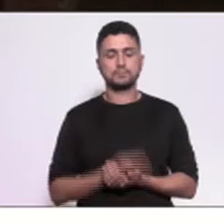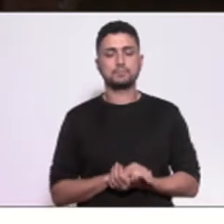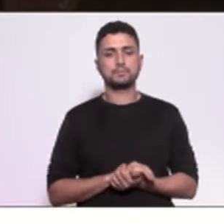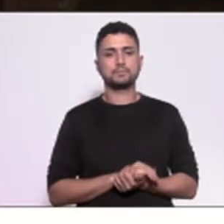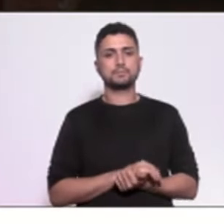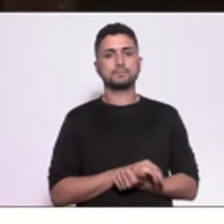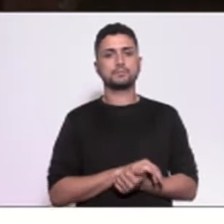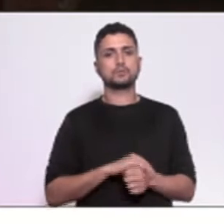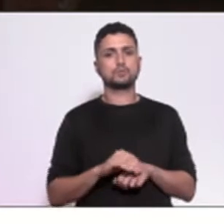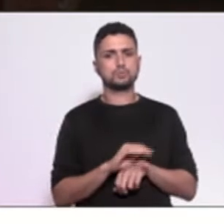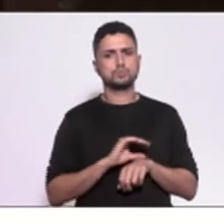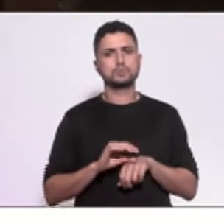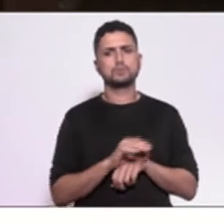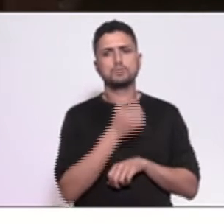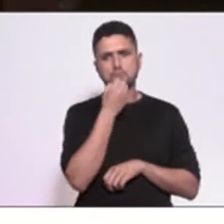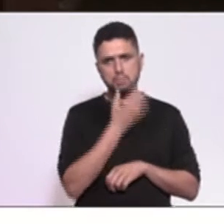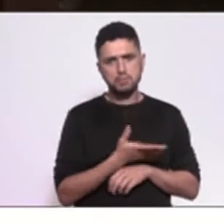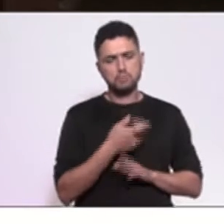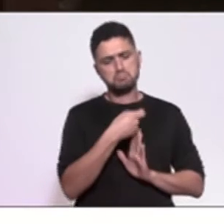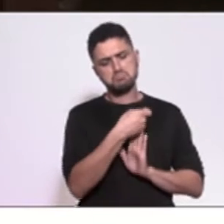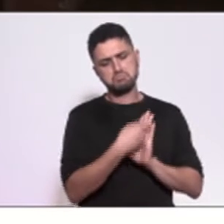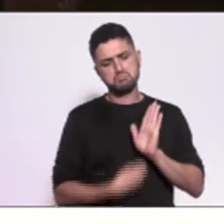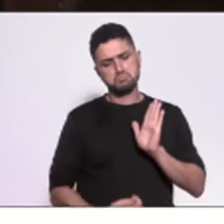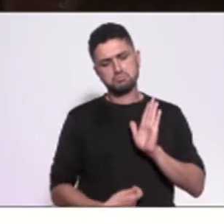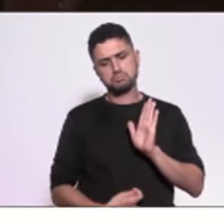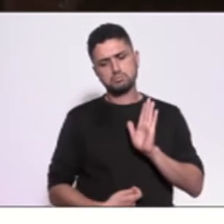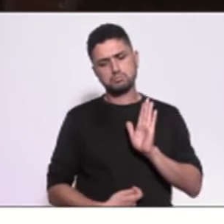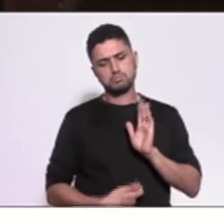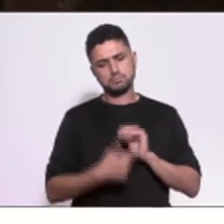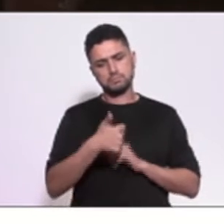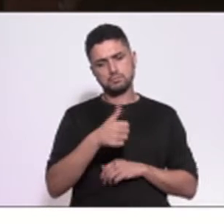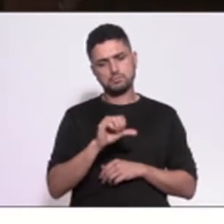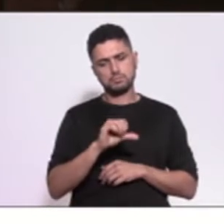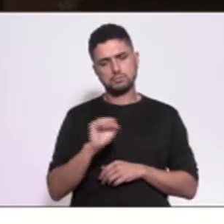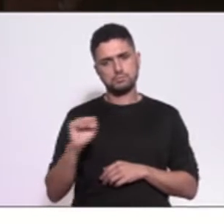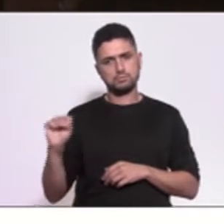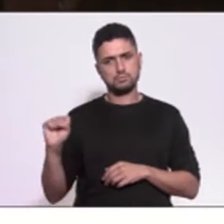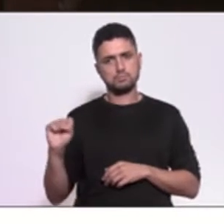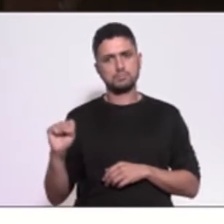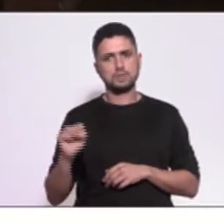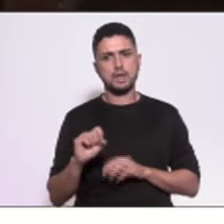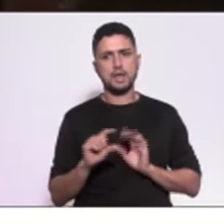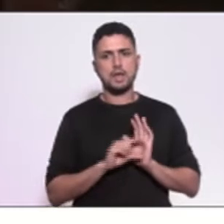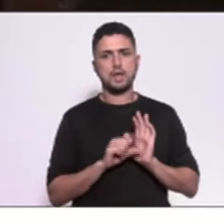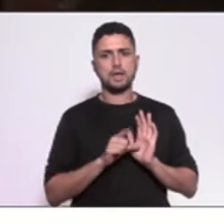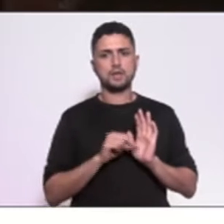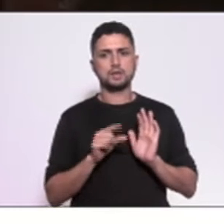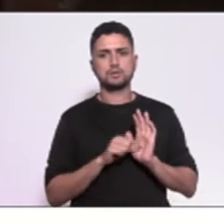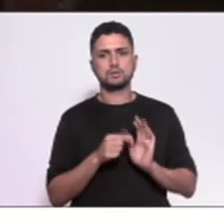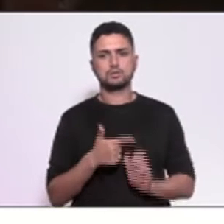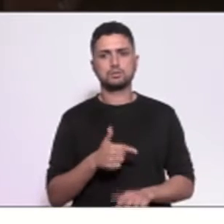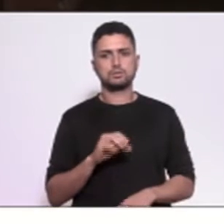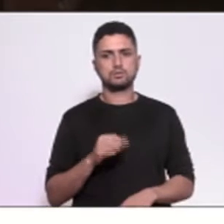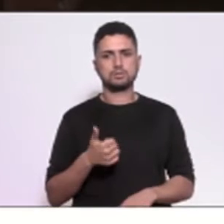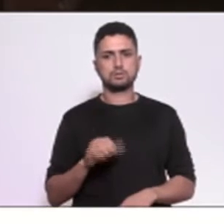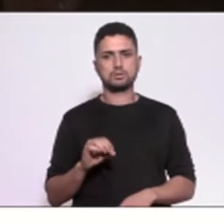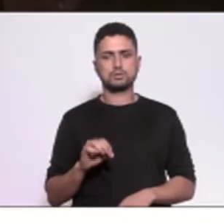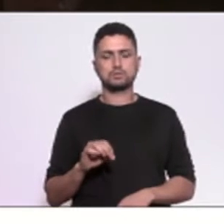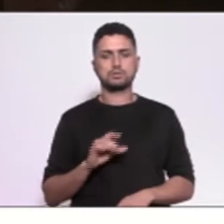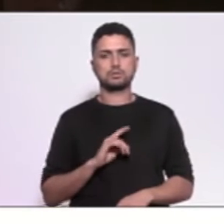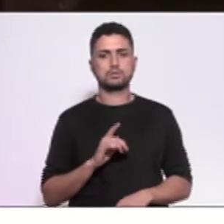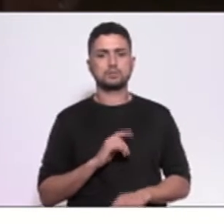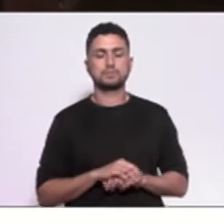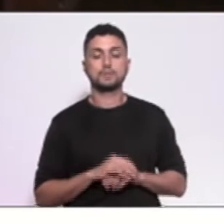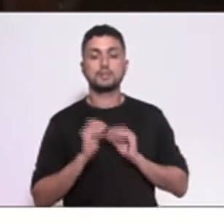que, por sinal, muito bem elaborada pelos constituintes de 88. Artigo 210, parágrafo 1º. O